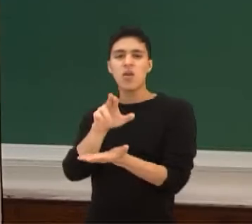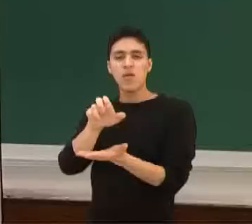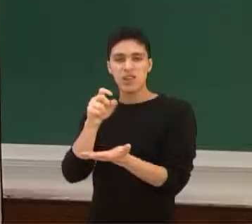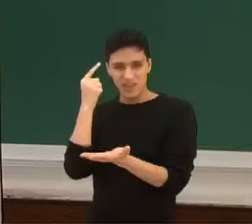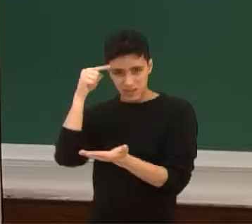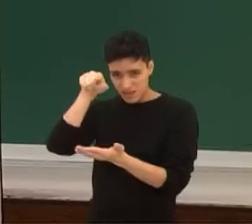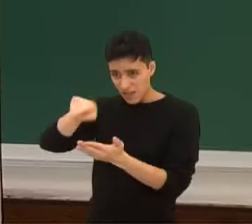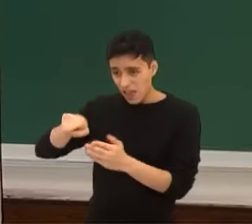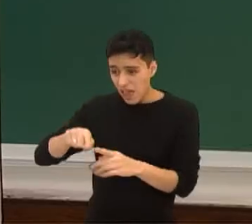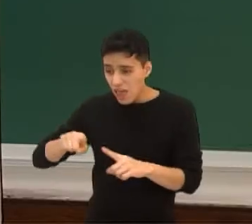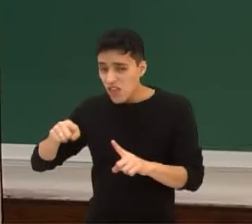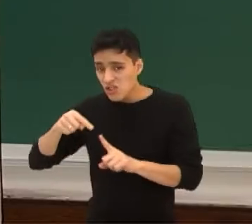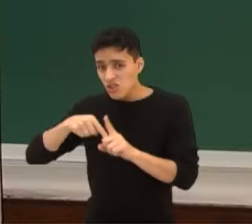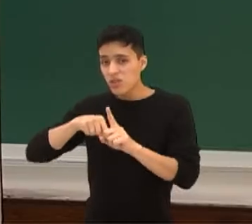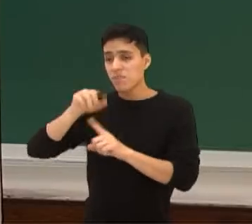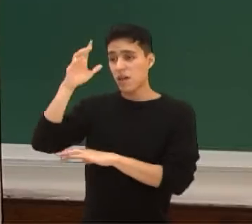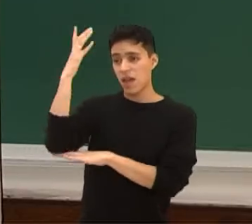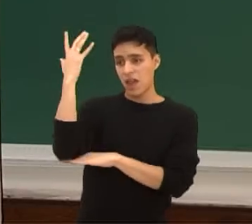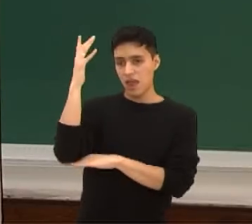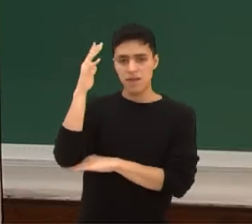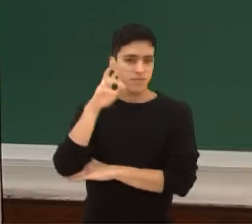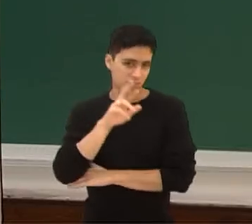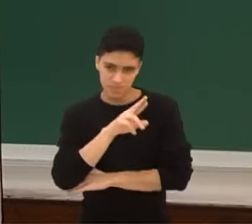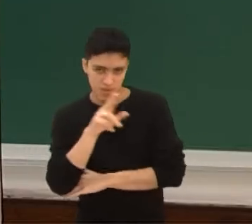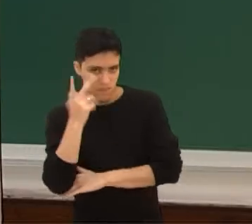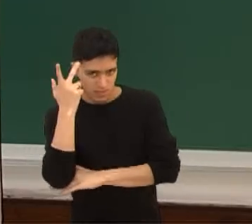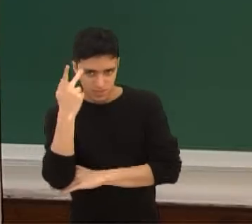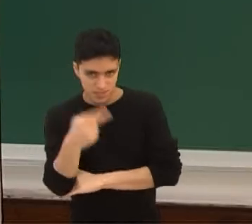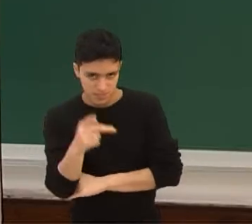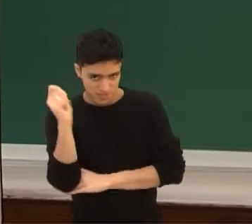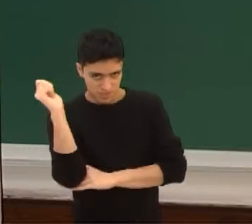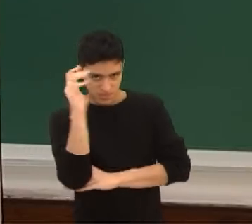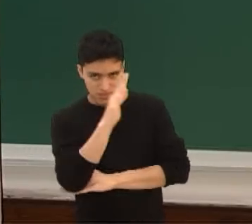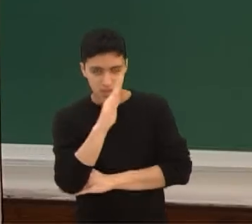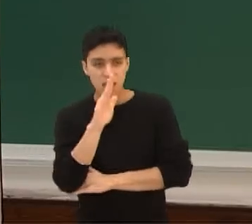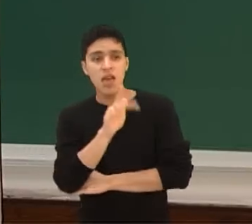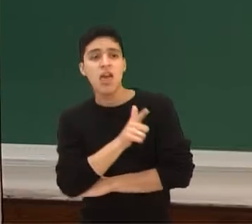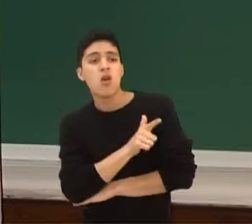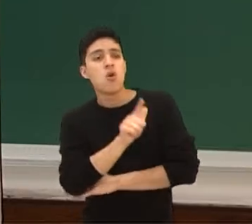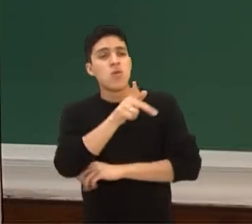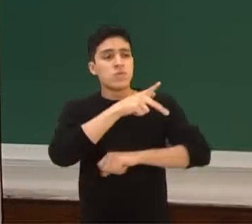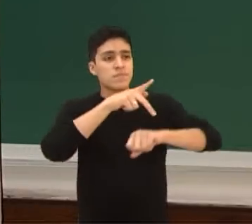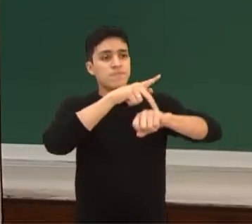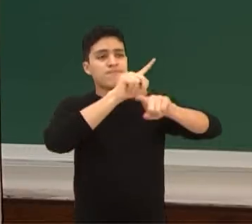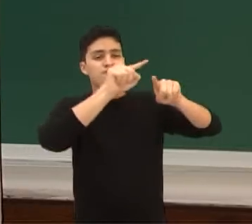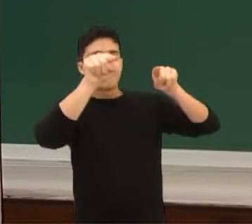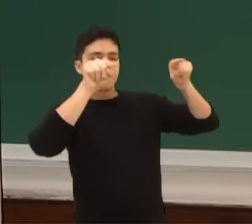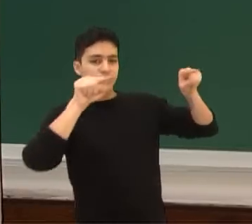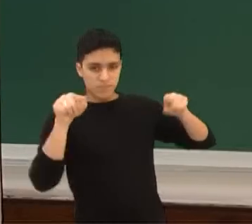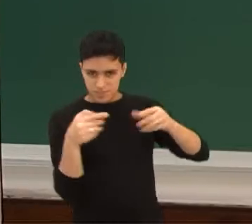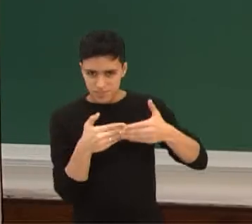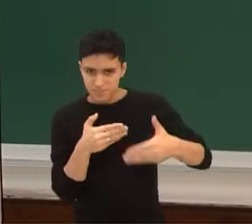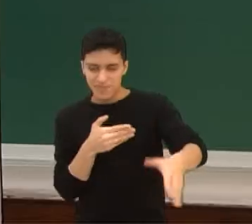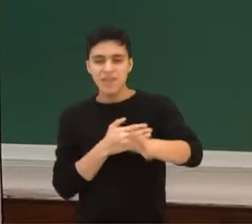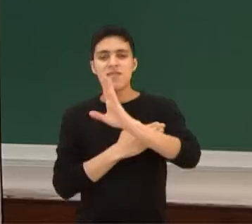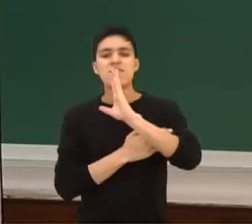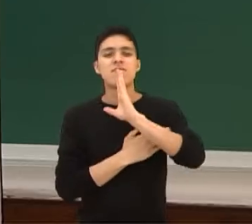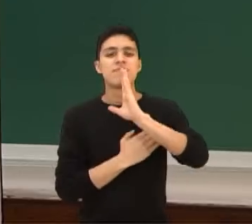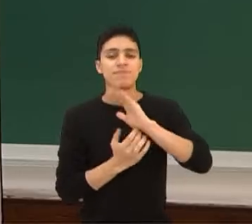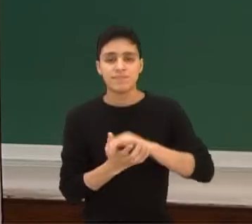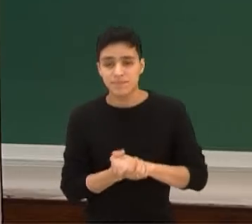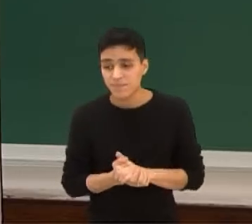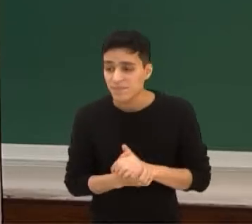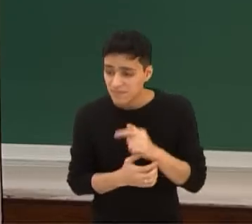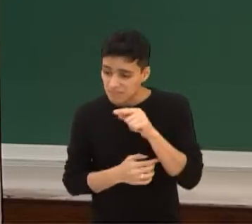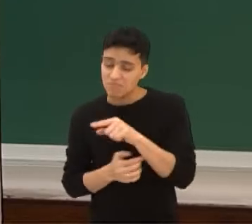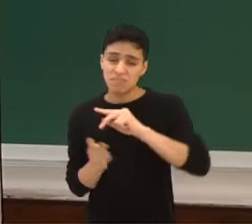essas árvores não são nativas nossas, são provenientes de outras partes do nosso planeta, que a gente vai conhecer na sequência, mas é